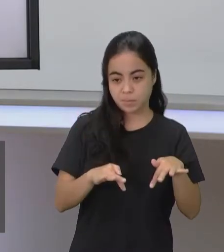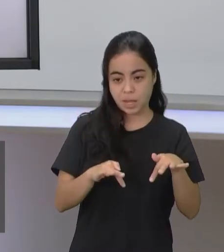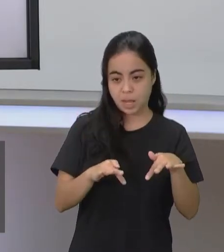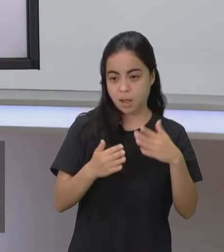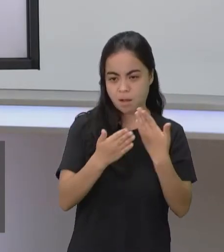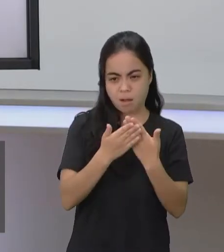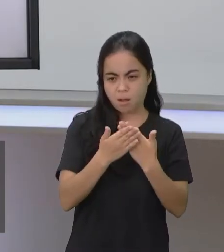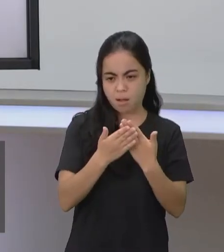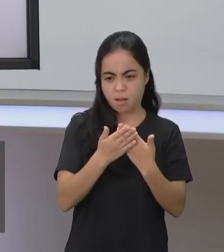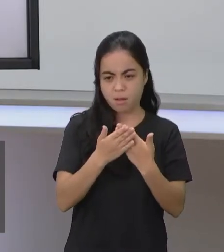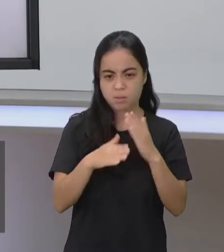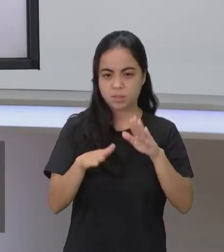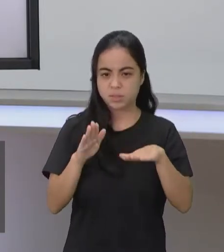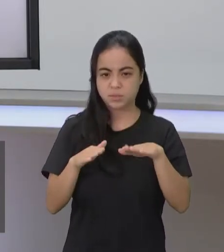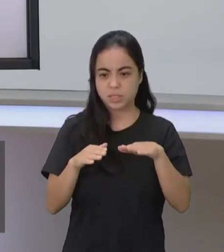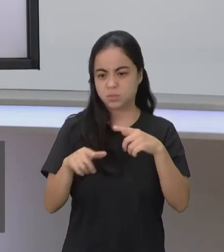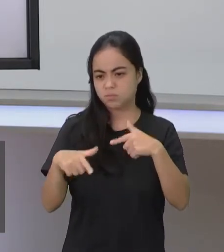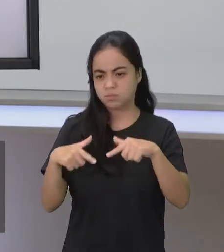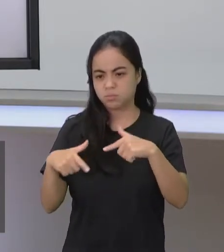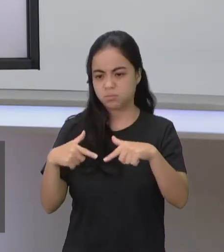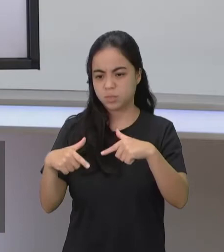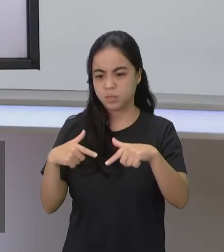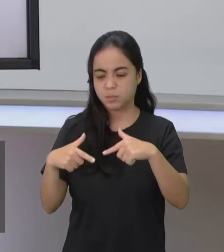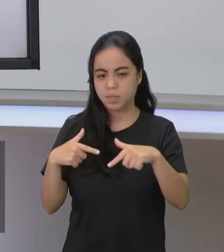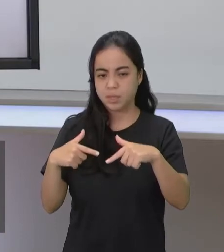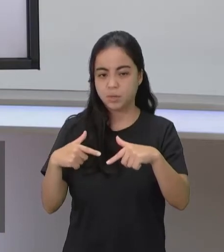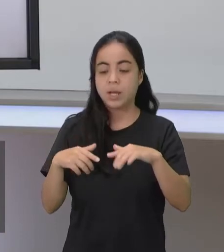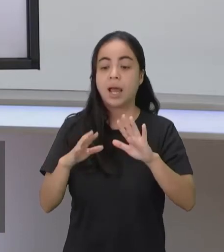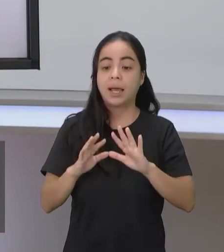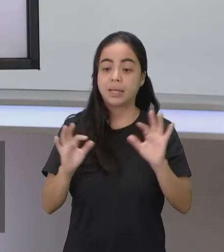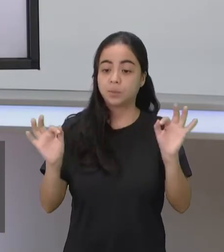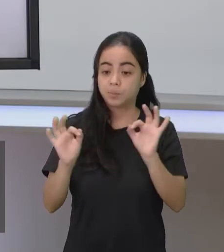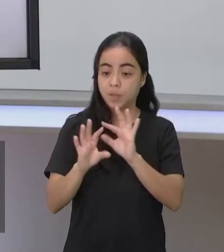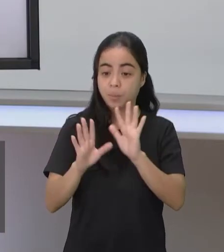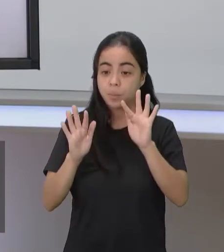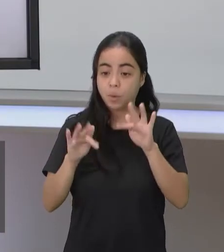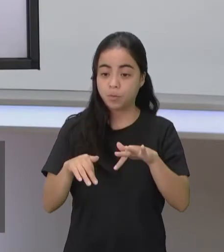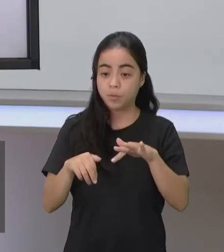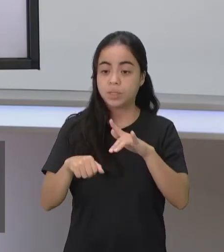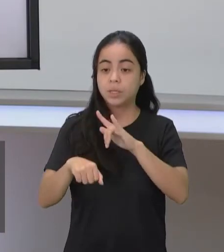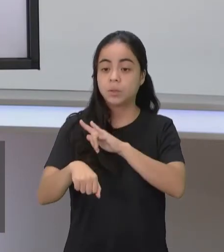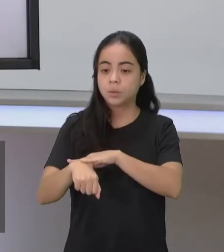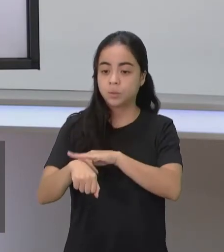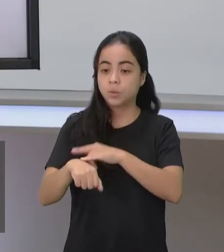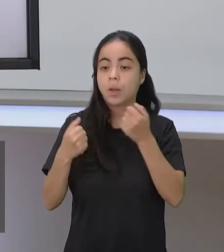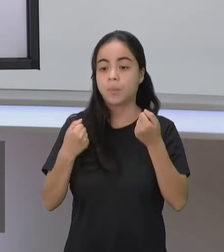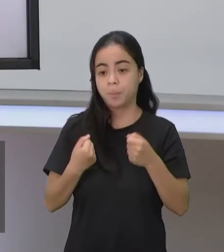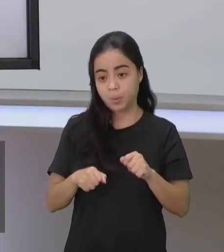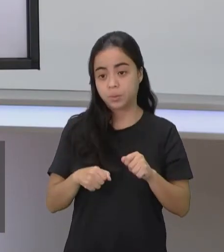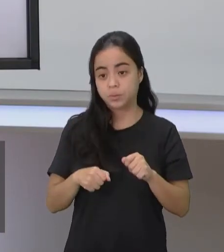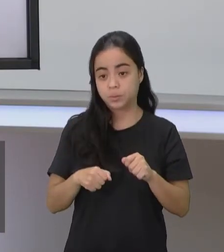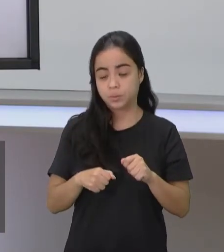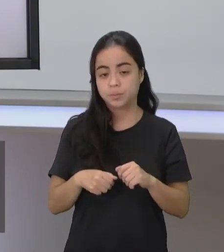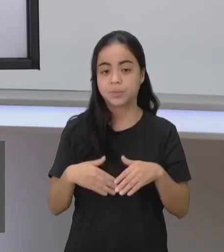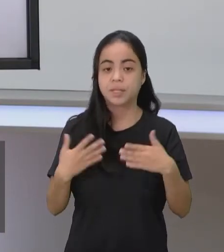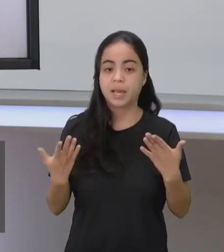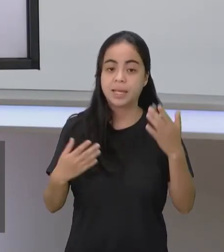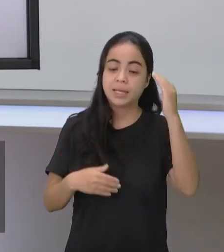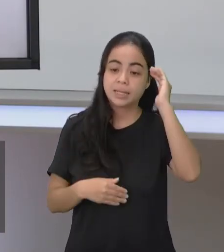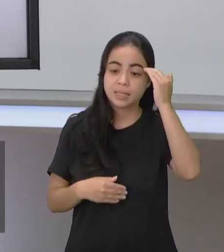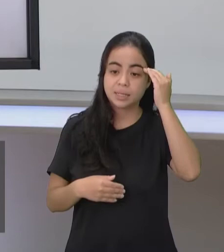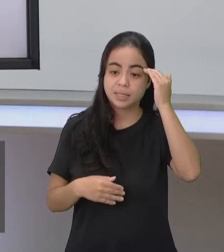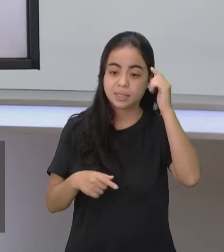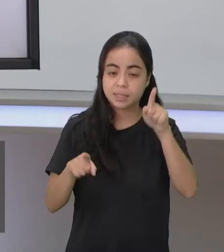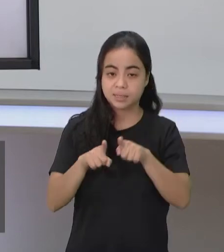aula, seja, sei lá, o trabalho que elas estão fazendo para poder ir ao banheiro depois. Então, a gente também entender